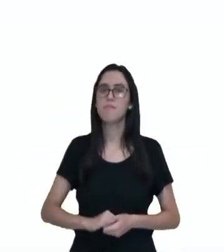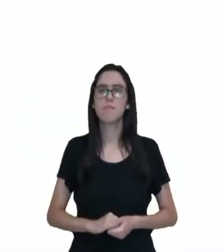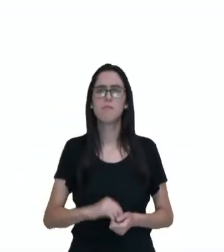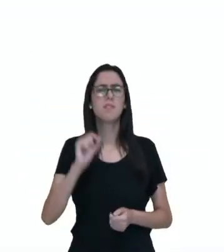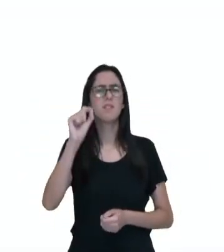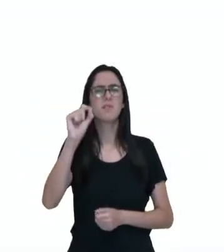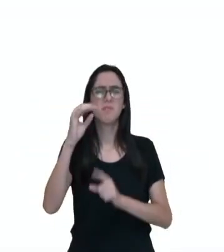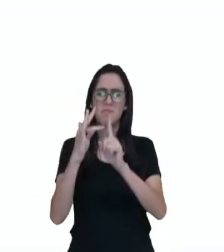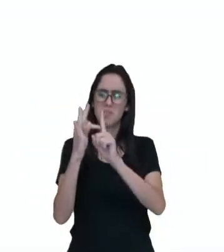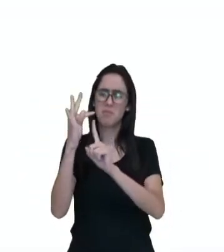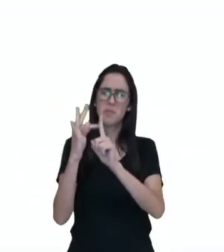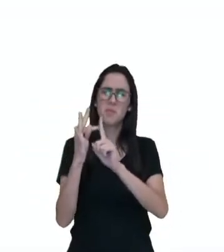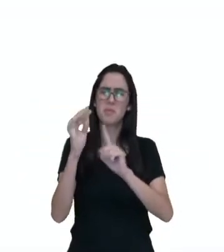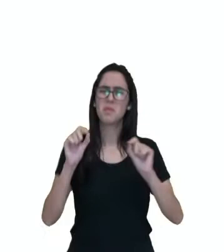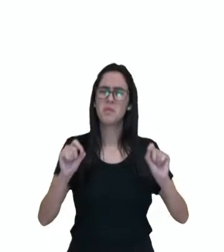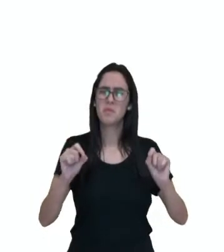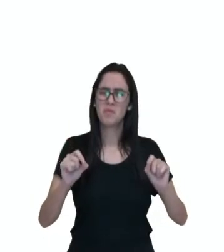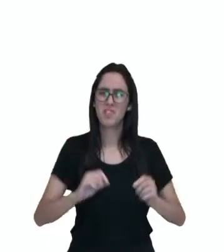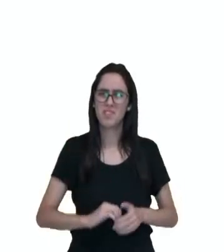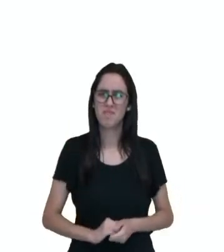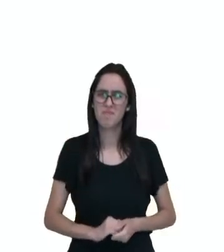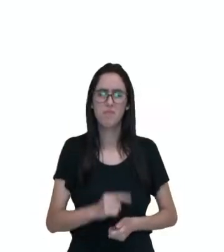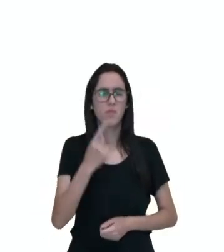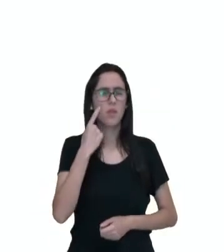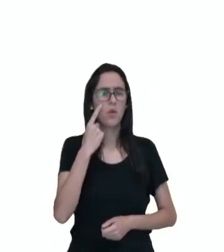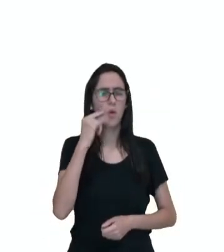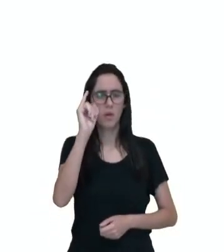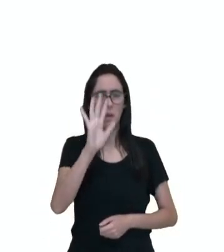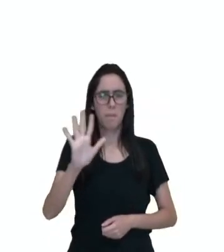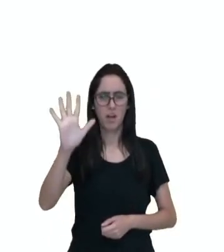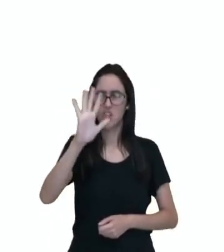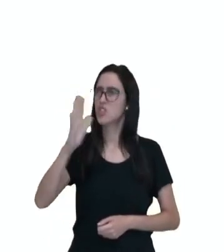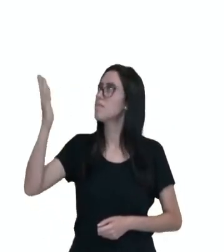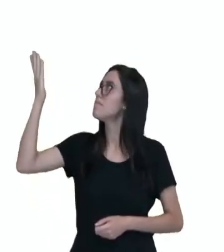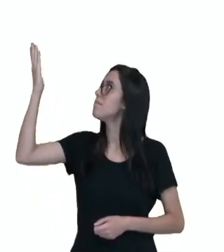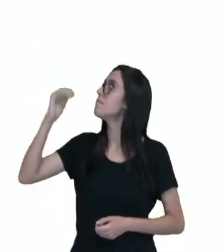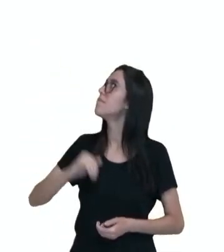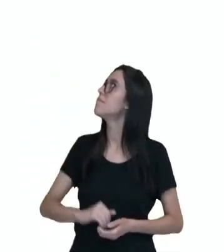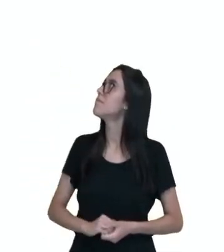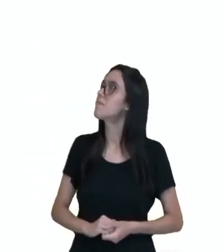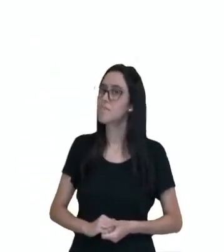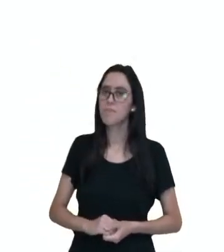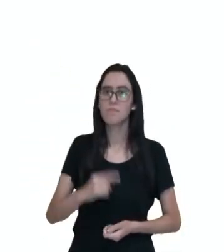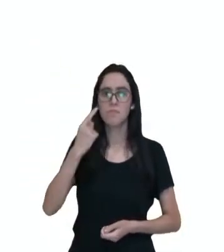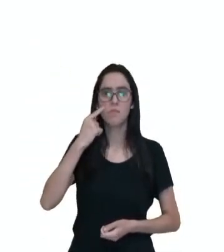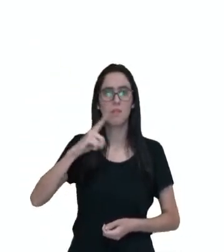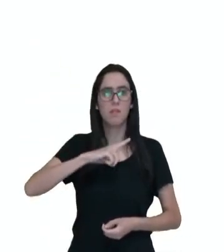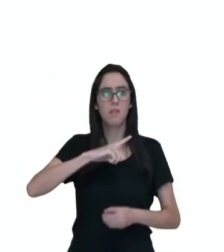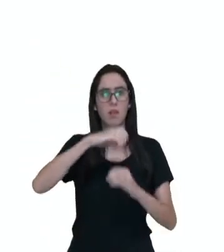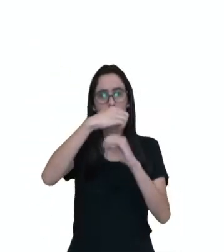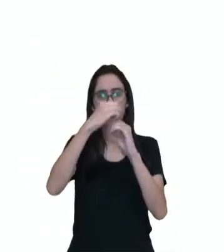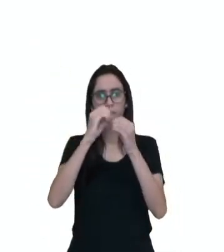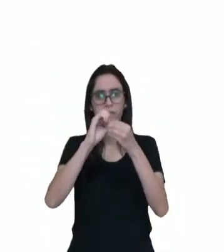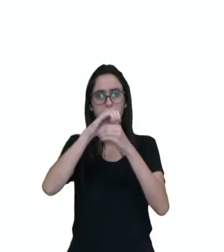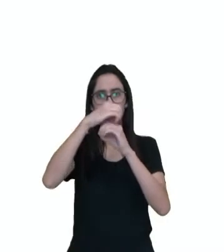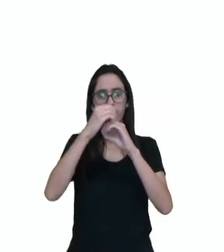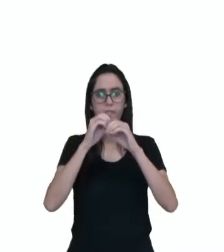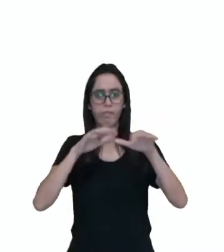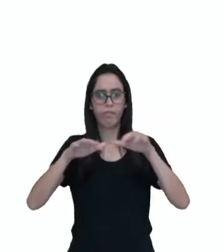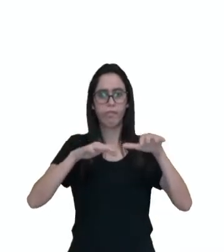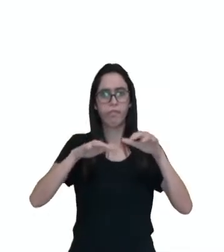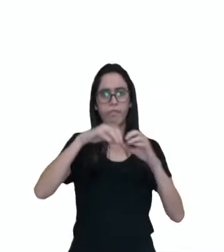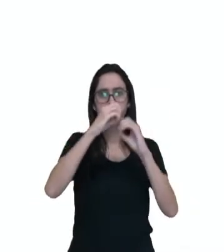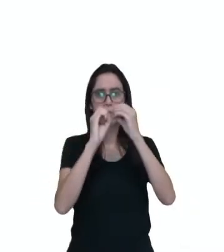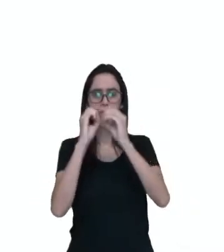é temperatura? Cara, estudante, dá uma olhada nessa figurinha aqui, ó. Aqui você tem moléculas vibrando. Aqui você tem